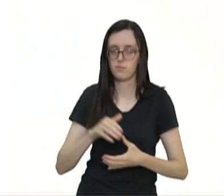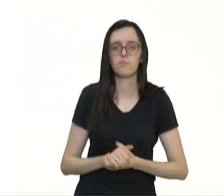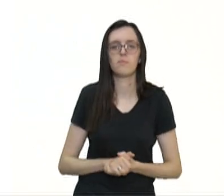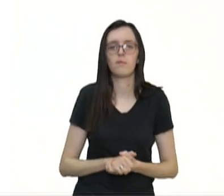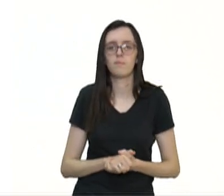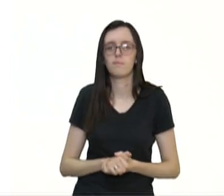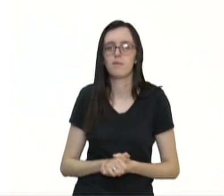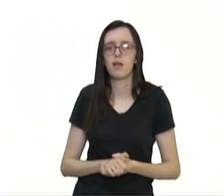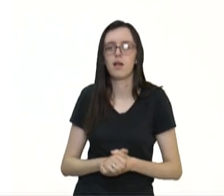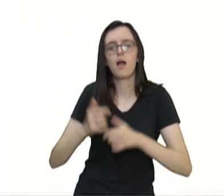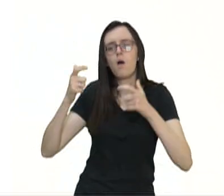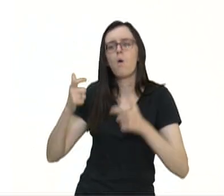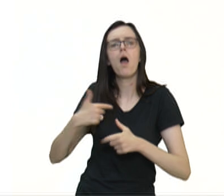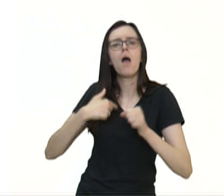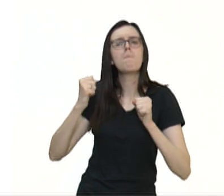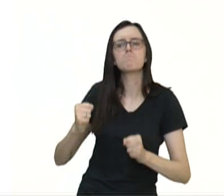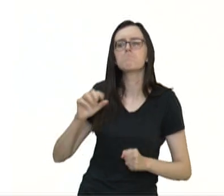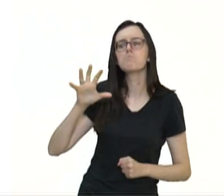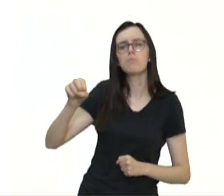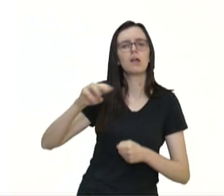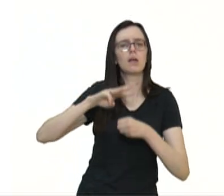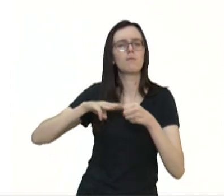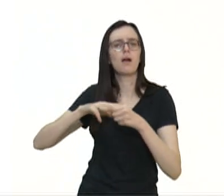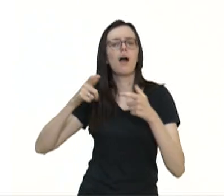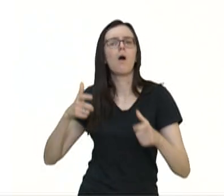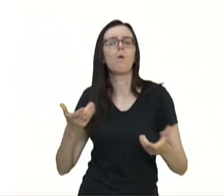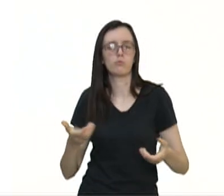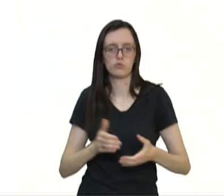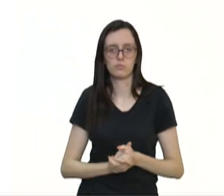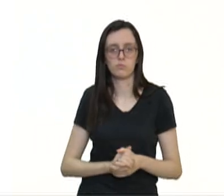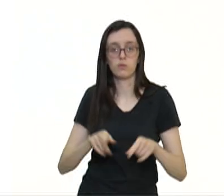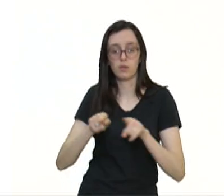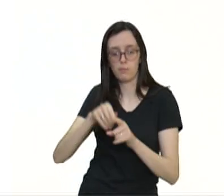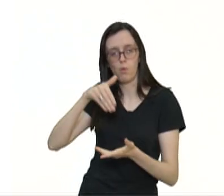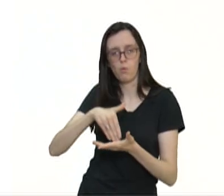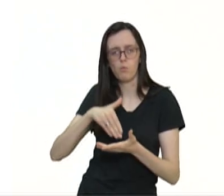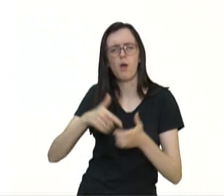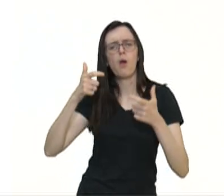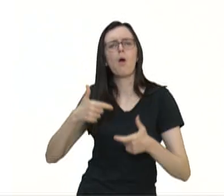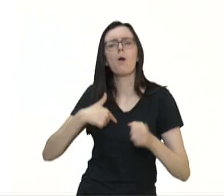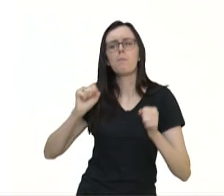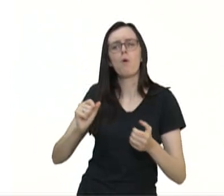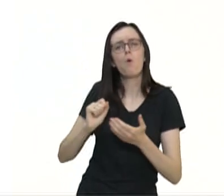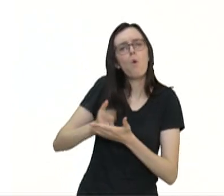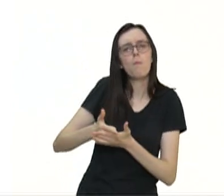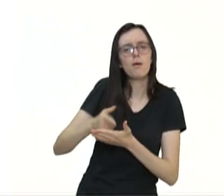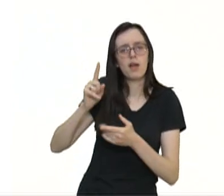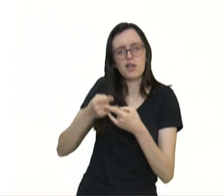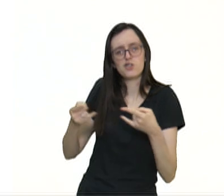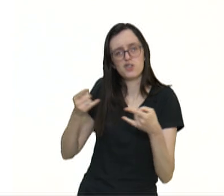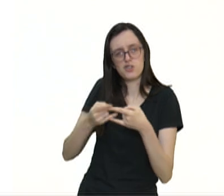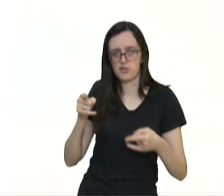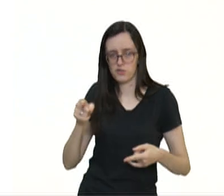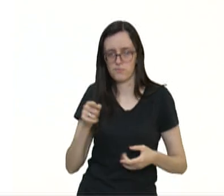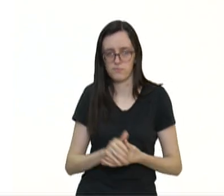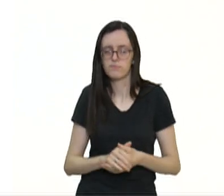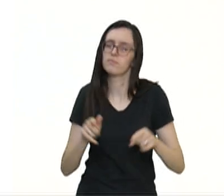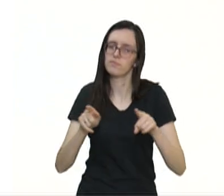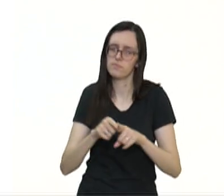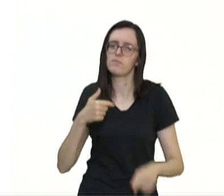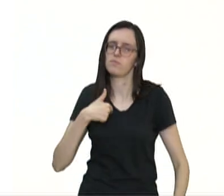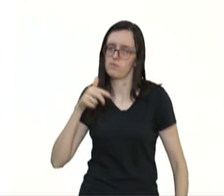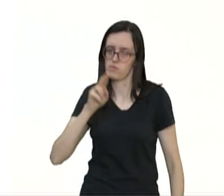Onde eu posso pegar a van? E na última, onde eu posso comprar os tickets para a van? Também usei